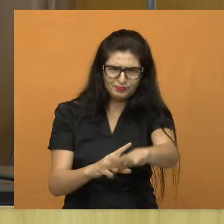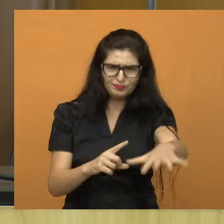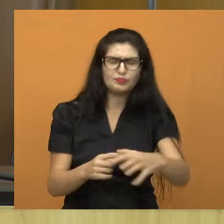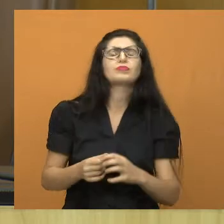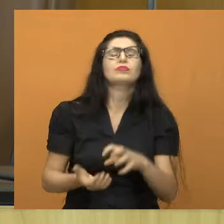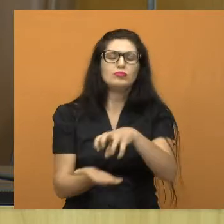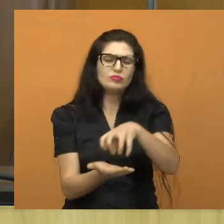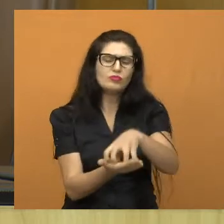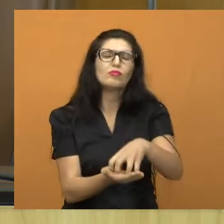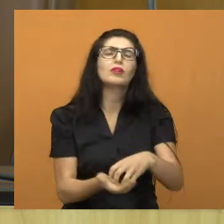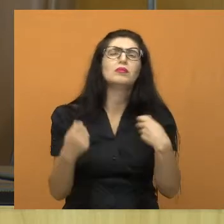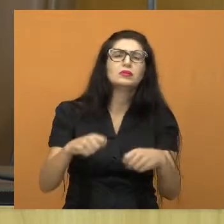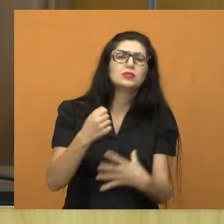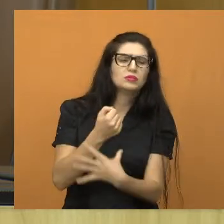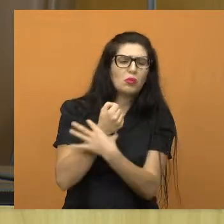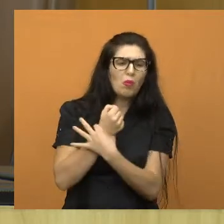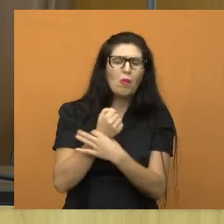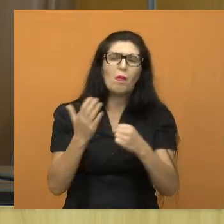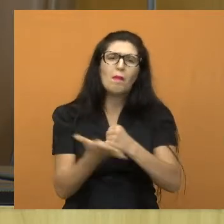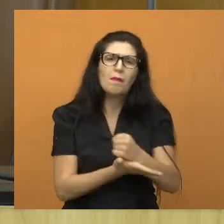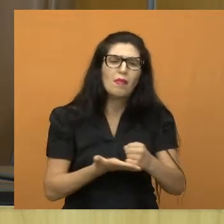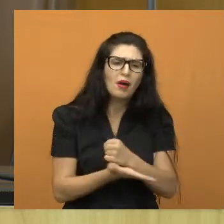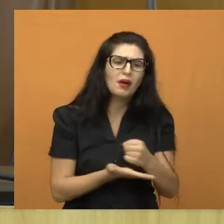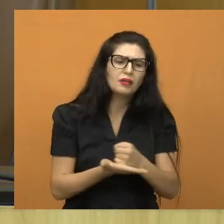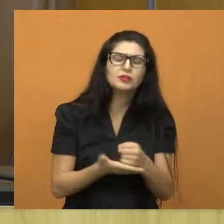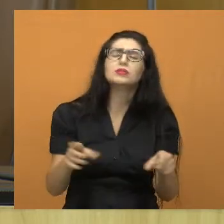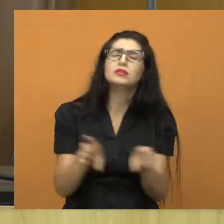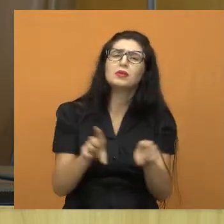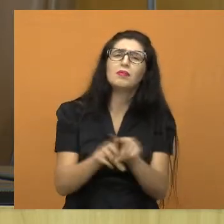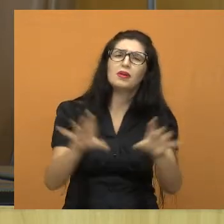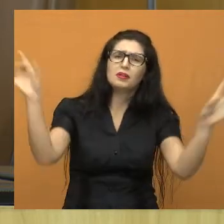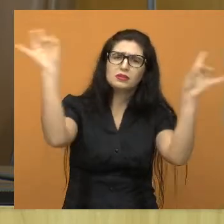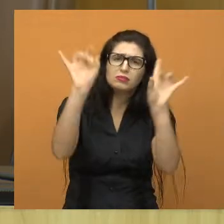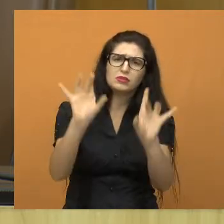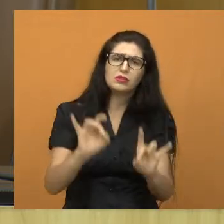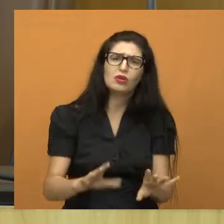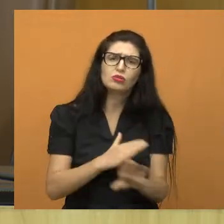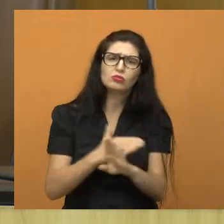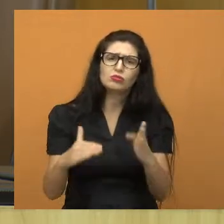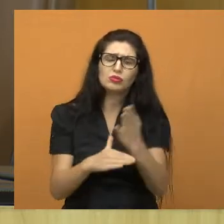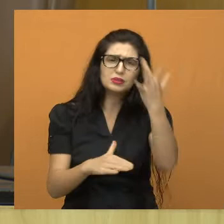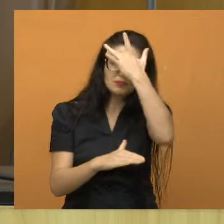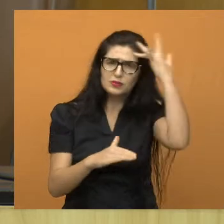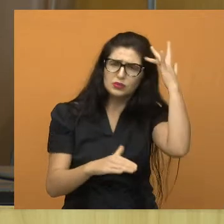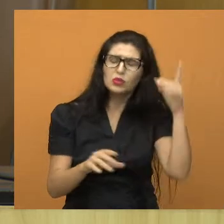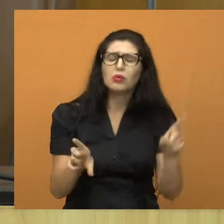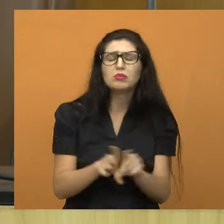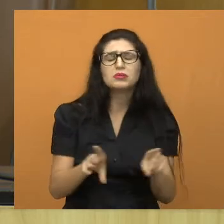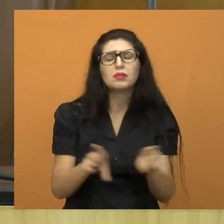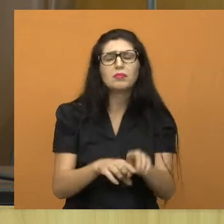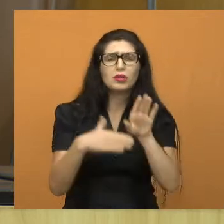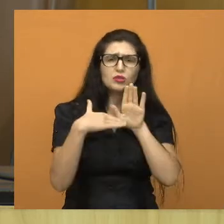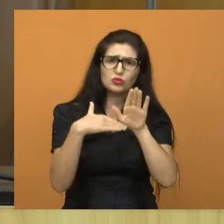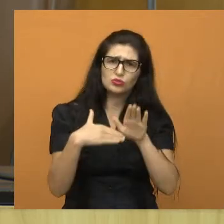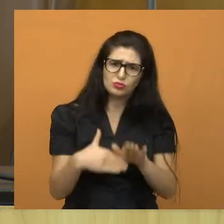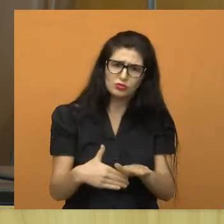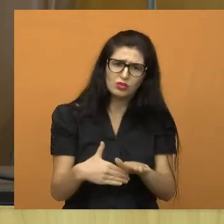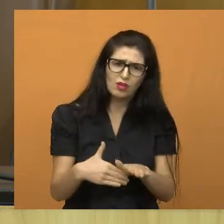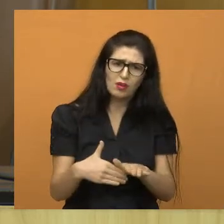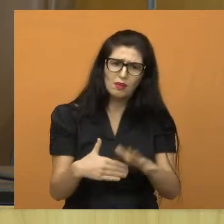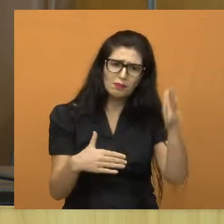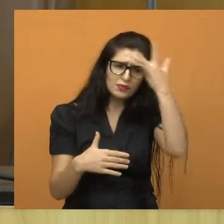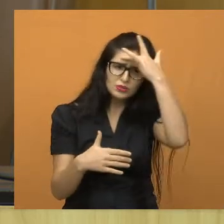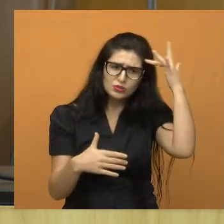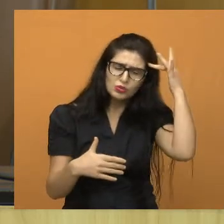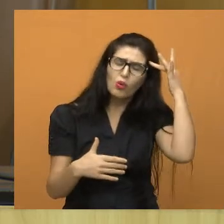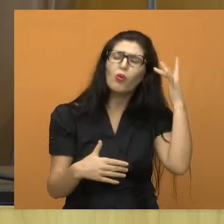a proteção básica e garantir a proteção especial de todas essas pessoas e de garantir o acesso a de qualquer